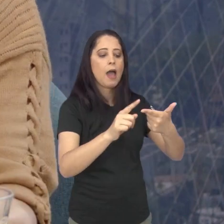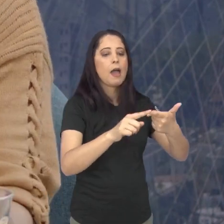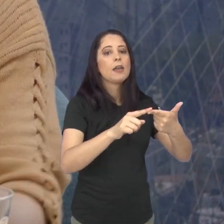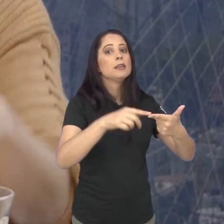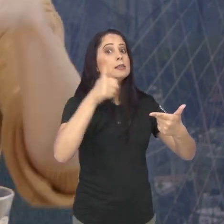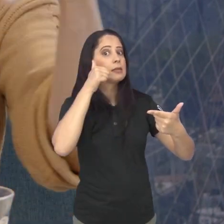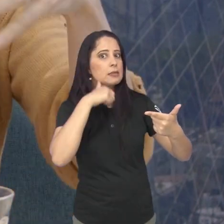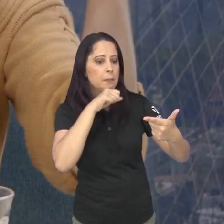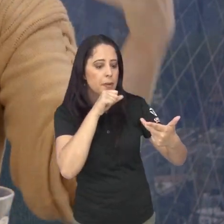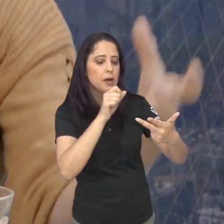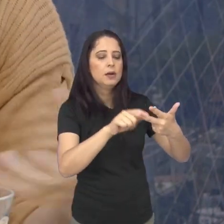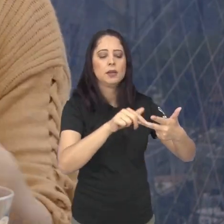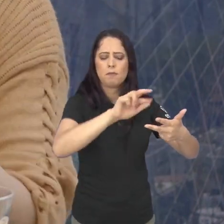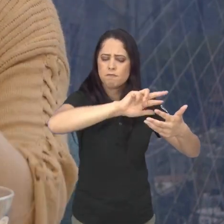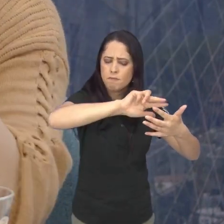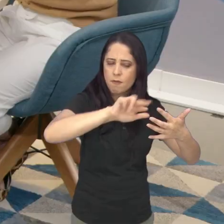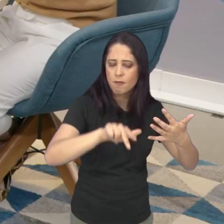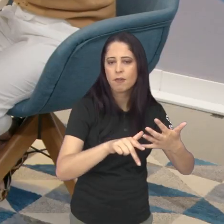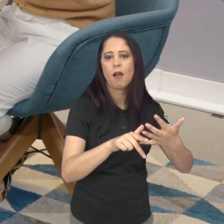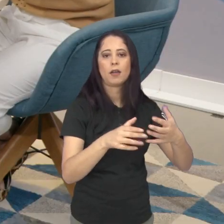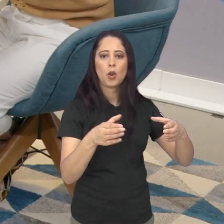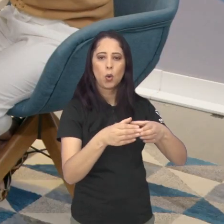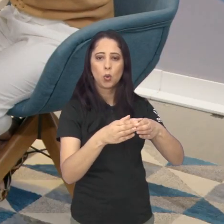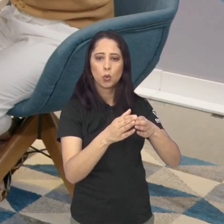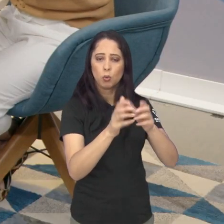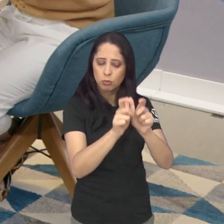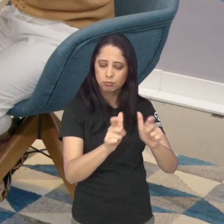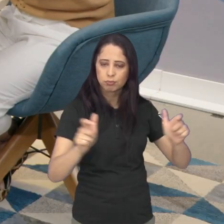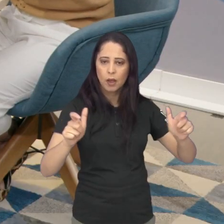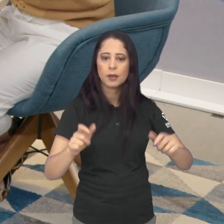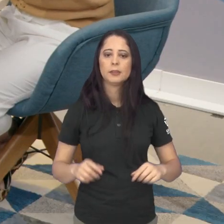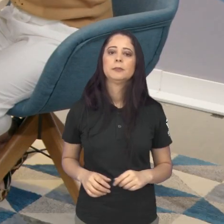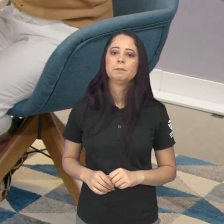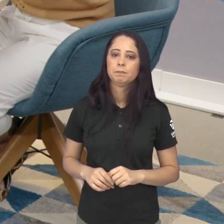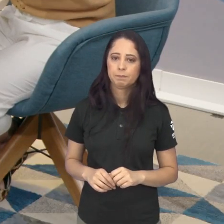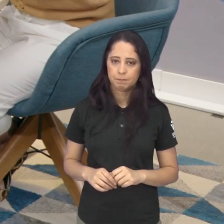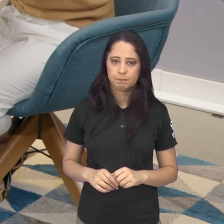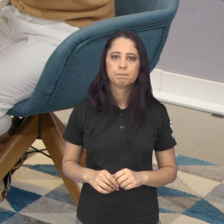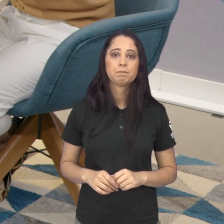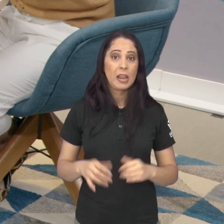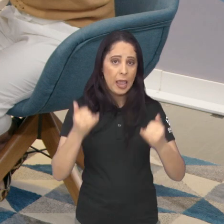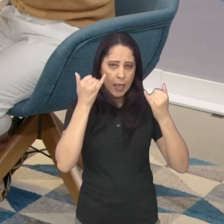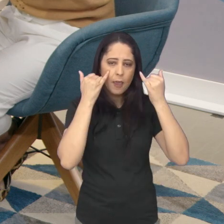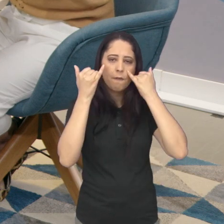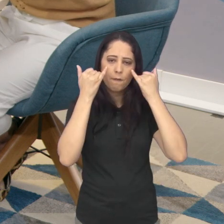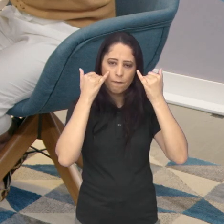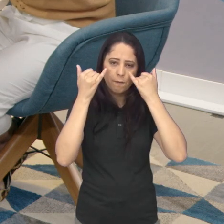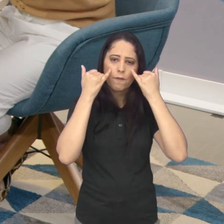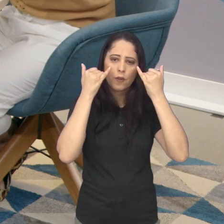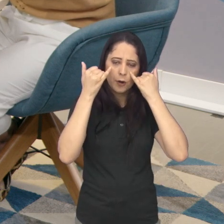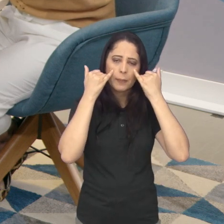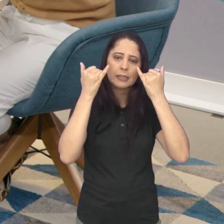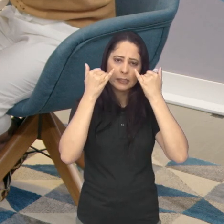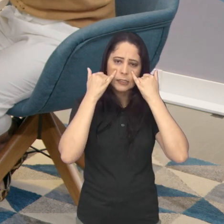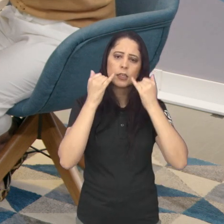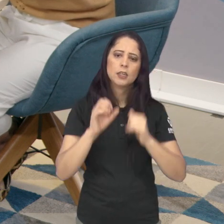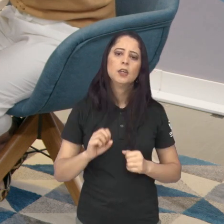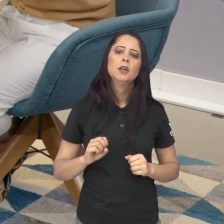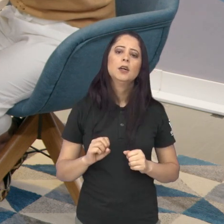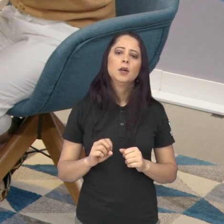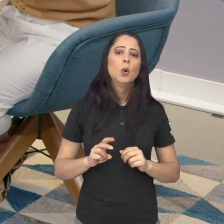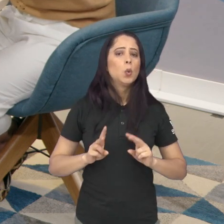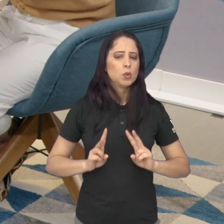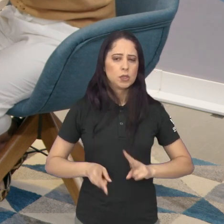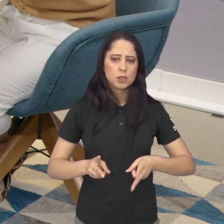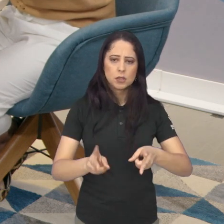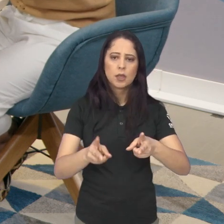outros profissionais, para ir ampliando essa rede. Sim, importante. A informação, né? Educação, assim, essa base que a gente vai conseguir,